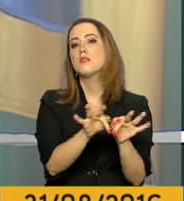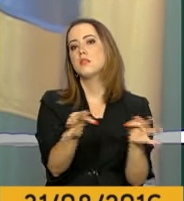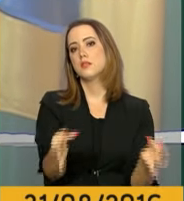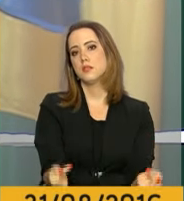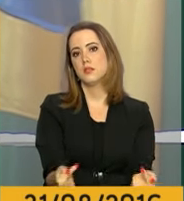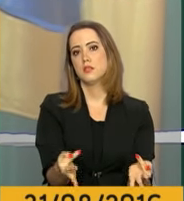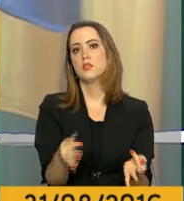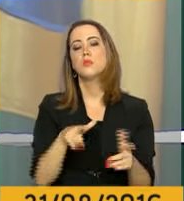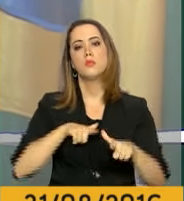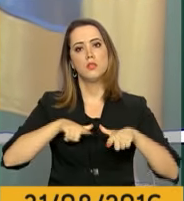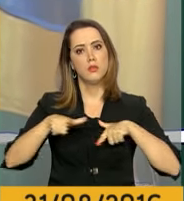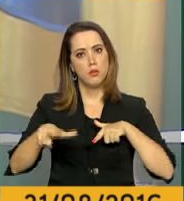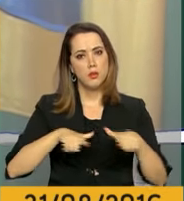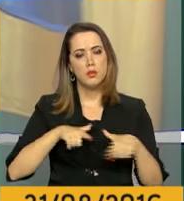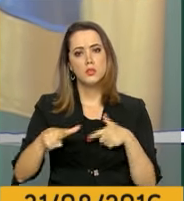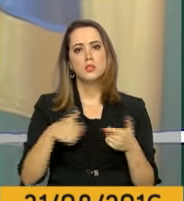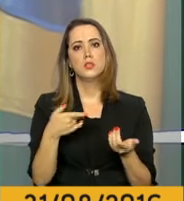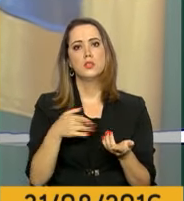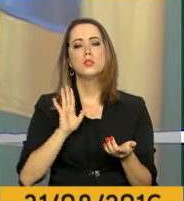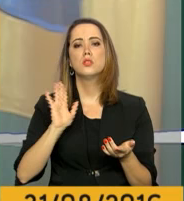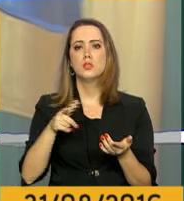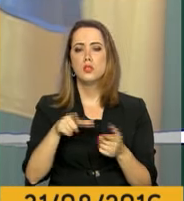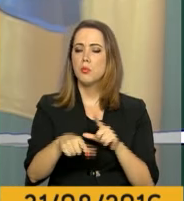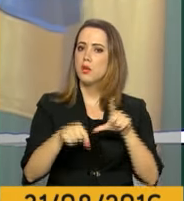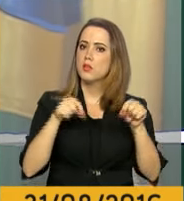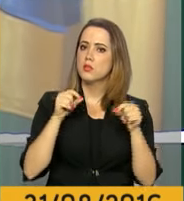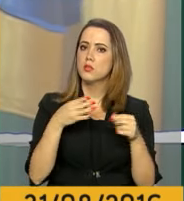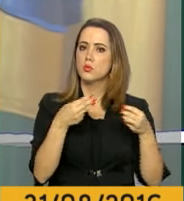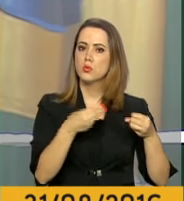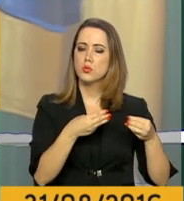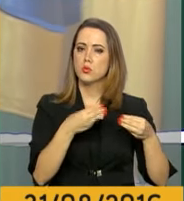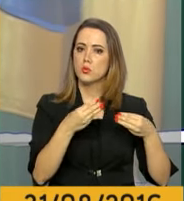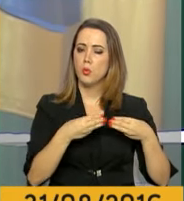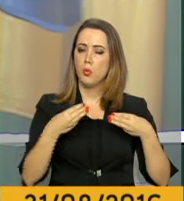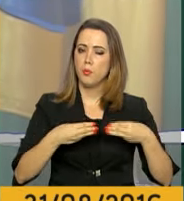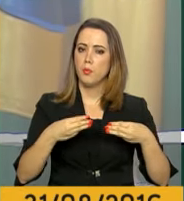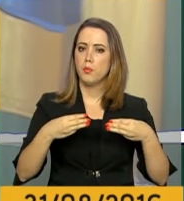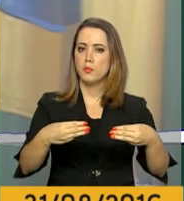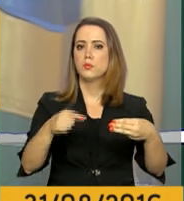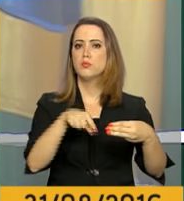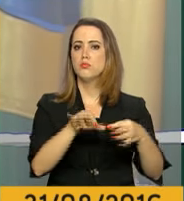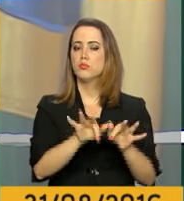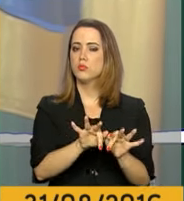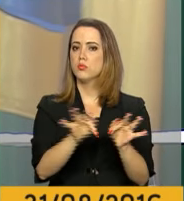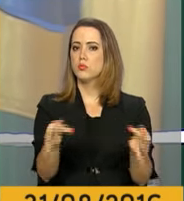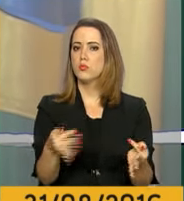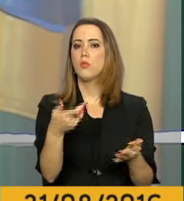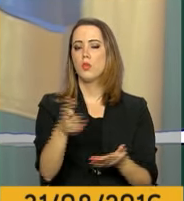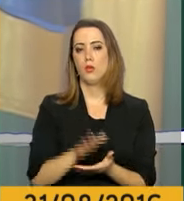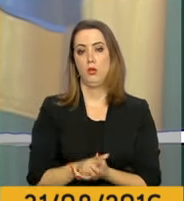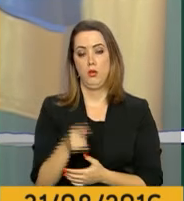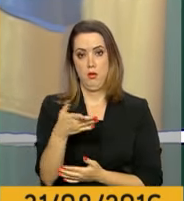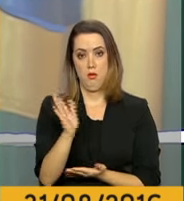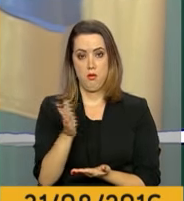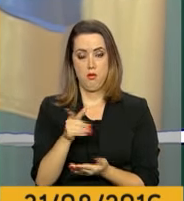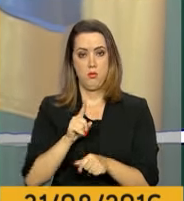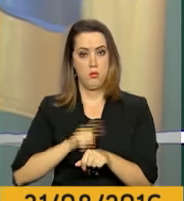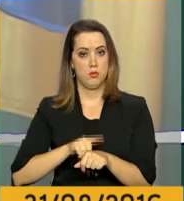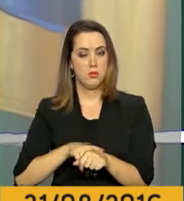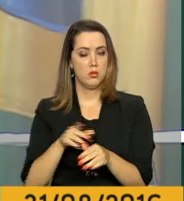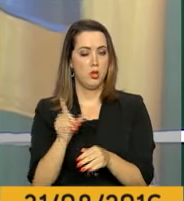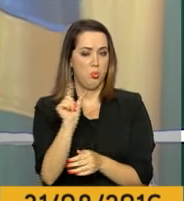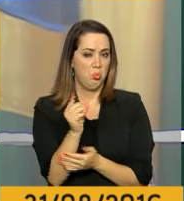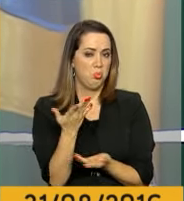desburocratizar as medidas que, no geral, são tomadas pelo Ministério. Até há pouco tempo, no Ministério do Trabalho, né?